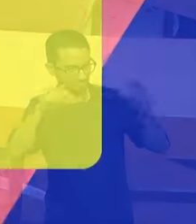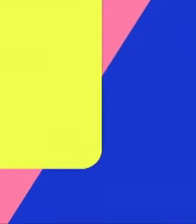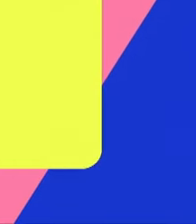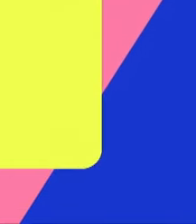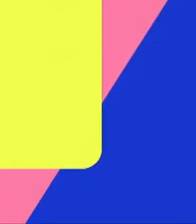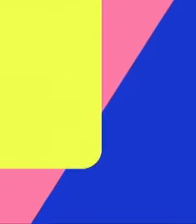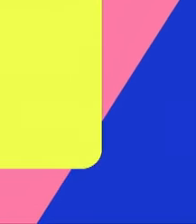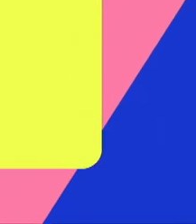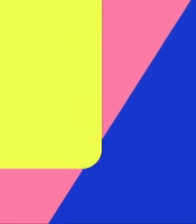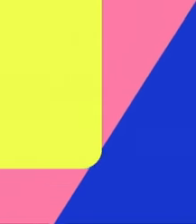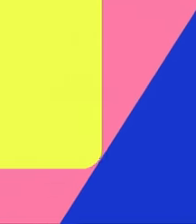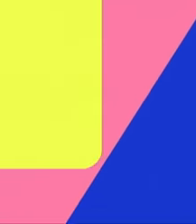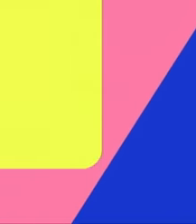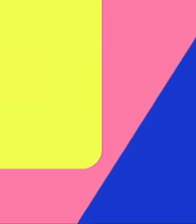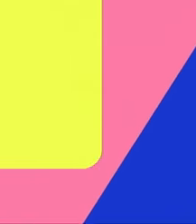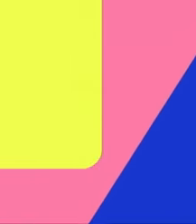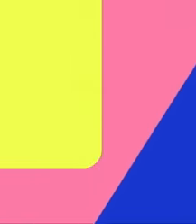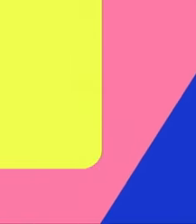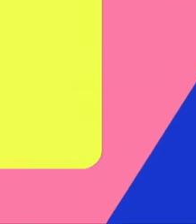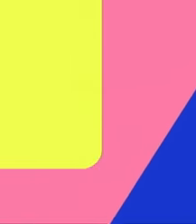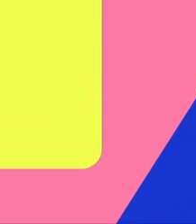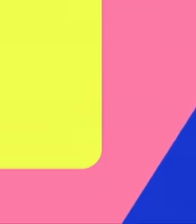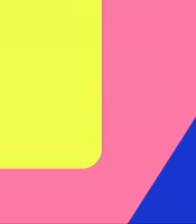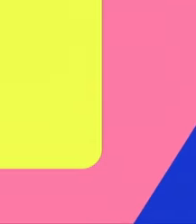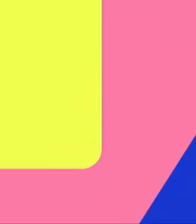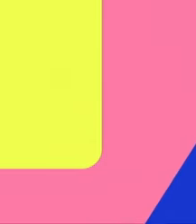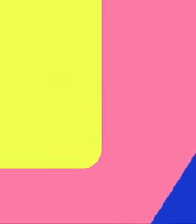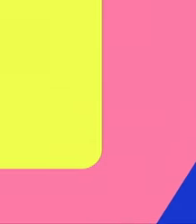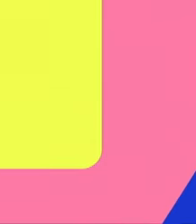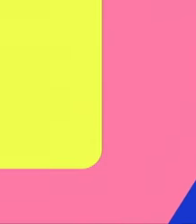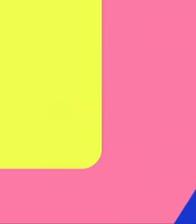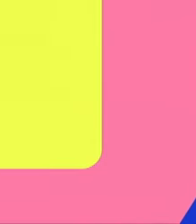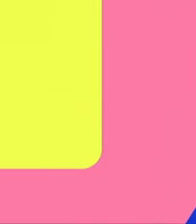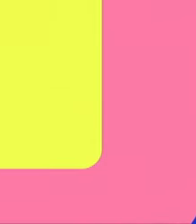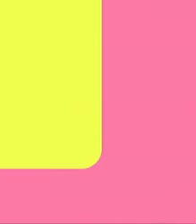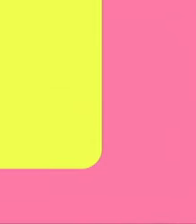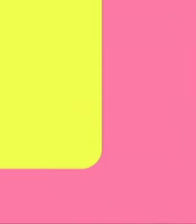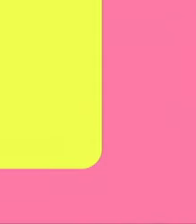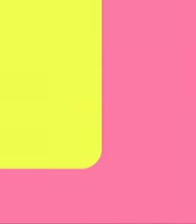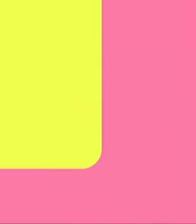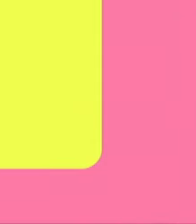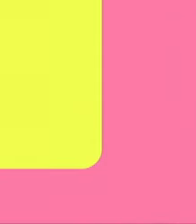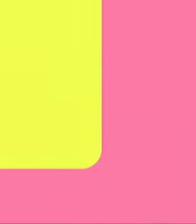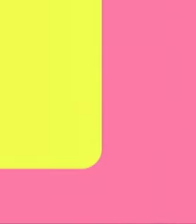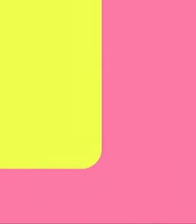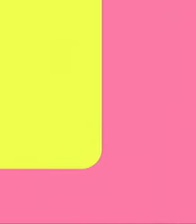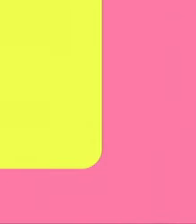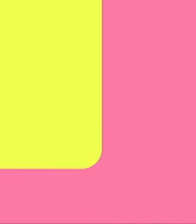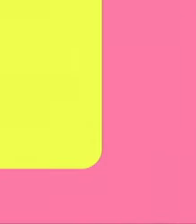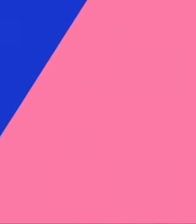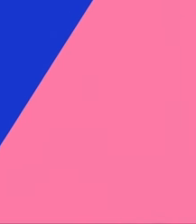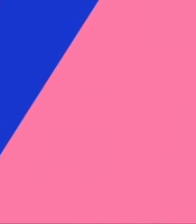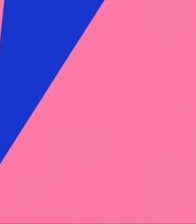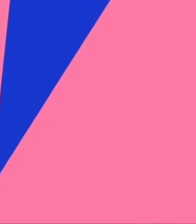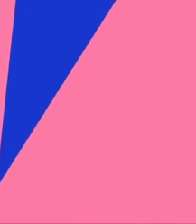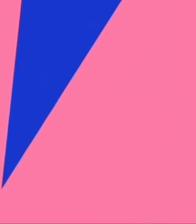Meu neto Caetano, de 4 anos, tá pedindo pra Alice cantar a música Tudo Que For Leve.